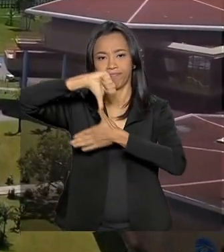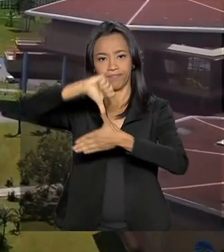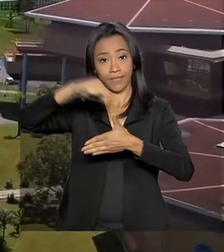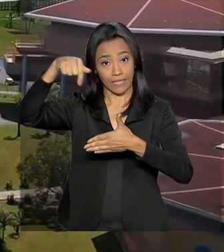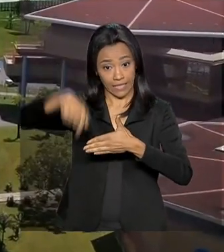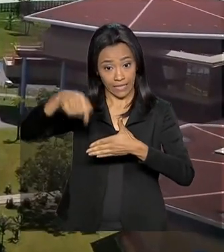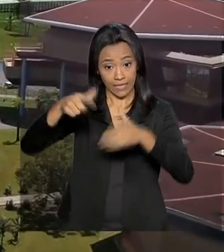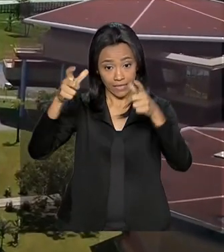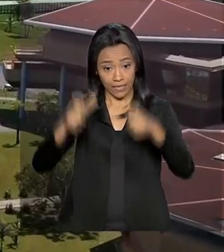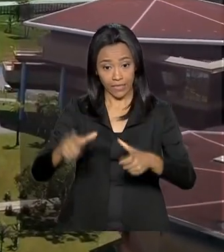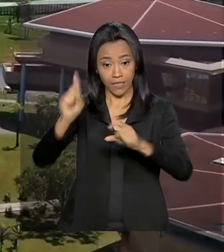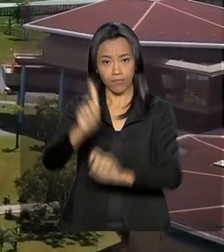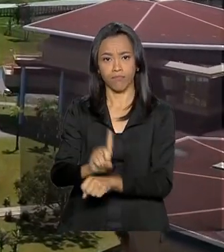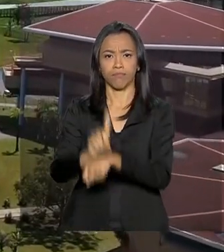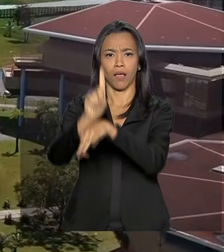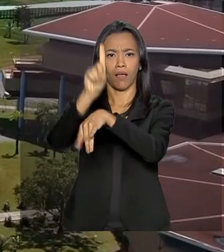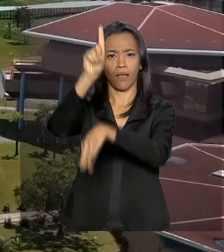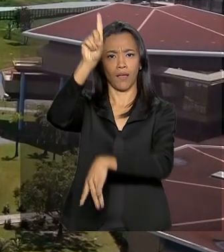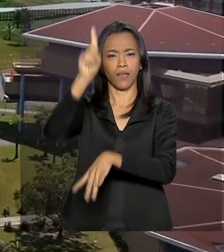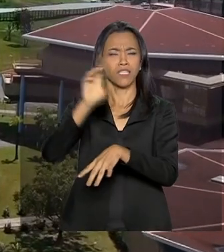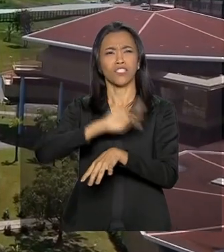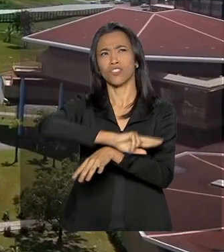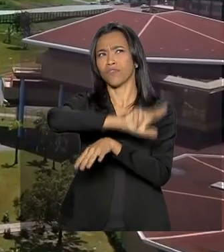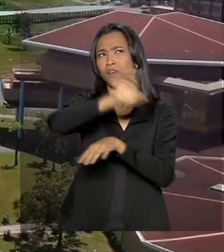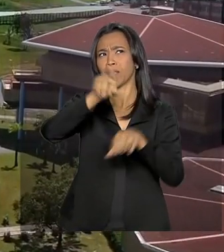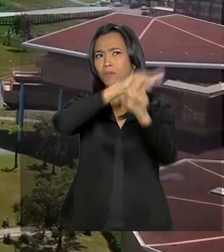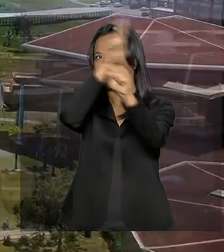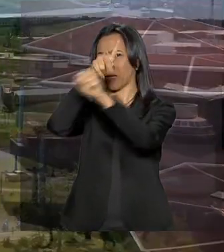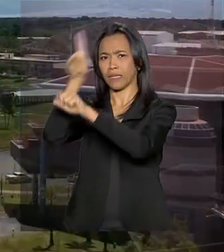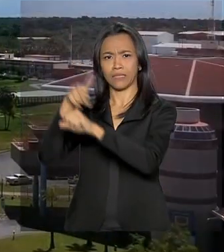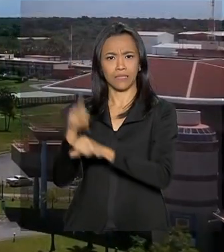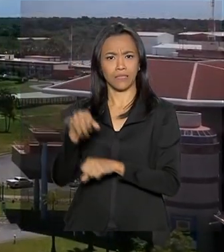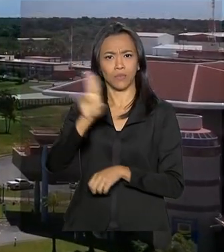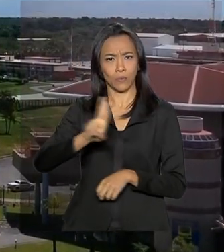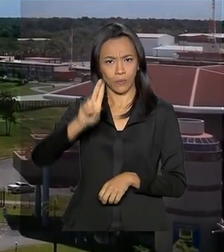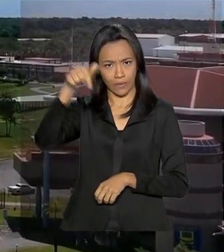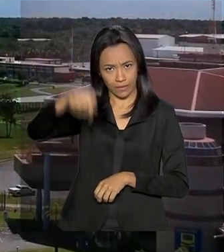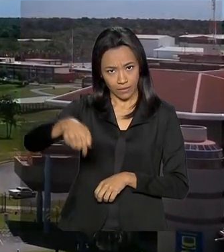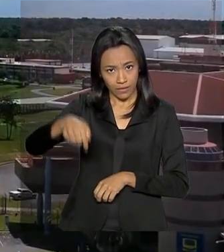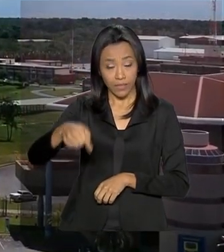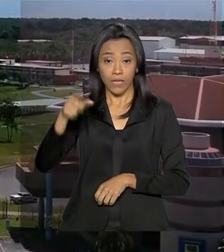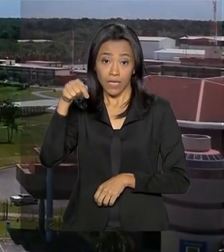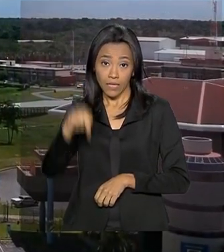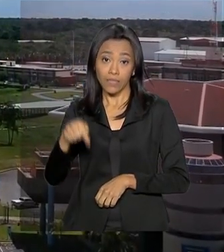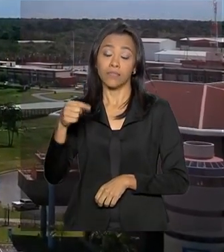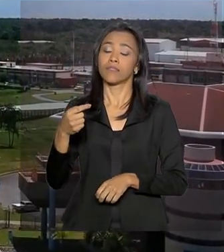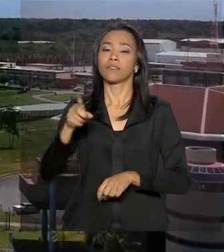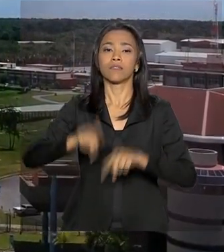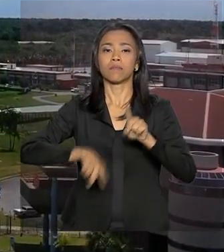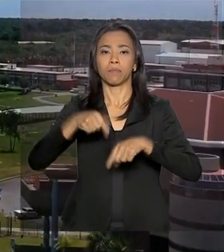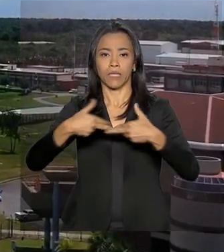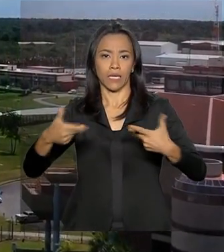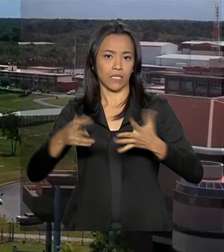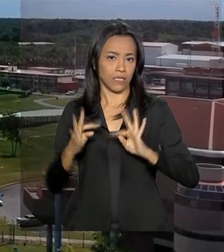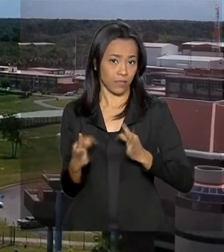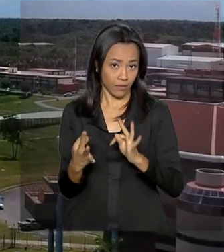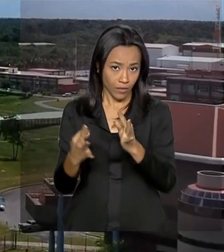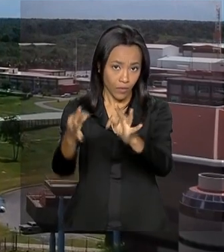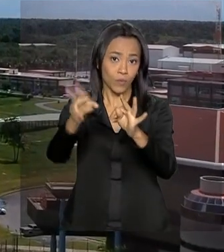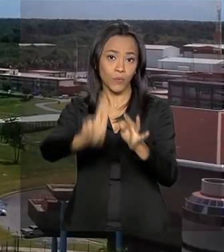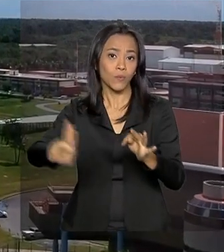foguetes com satélites de todas as nacionalidades. Esses equipamentos são fundamentais para o uso de